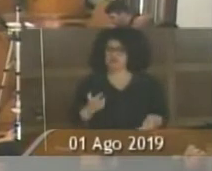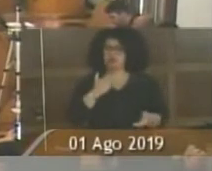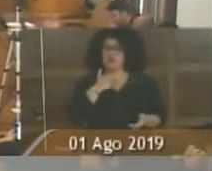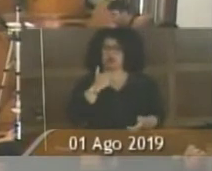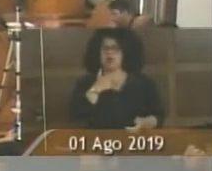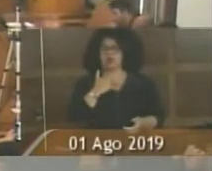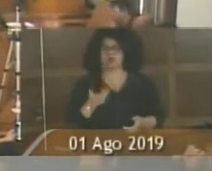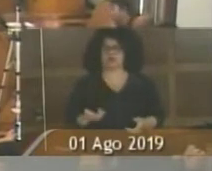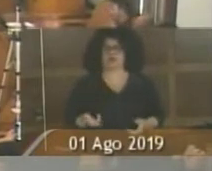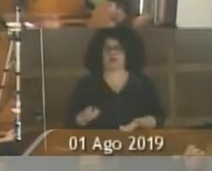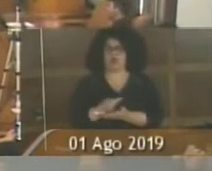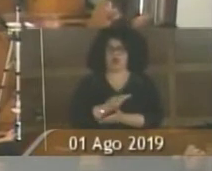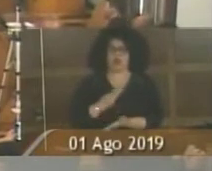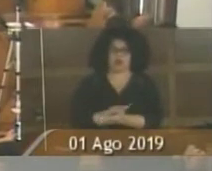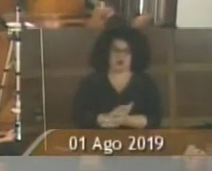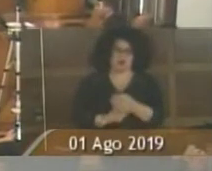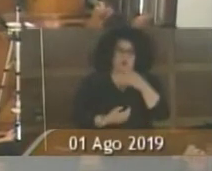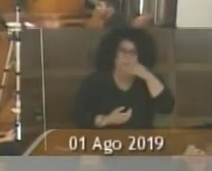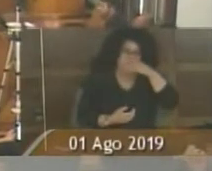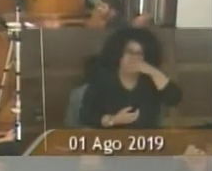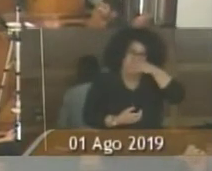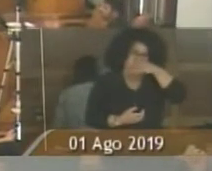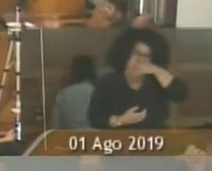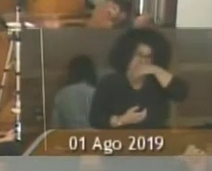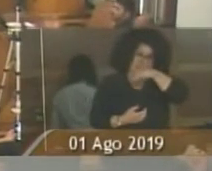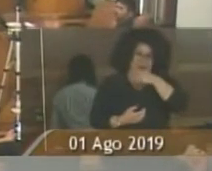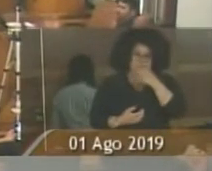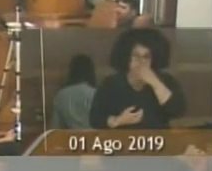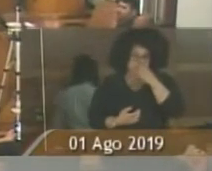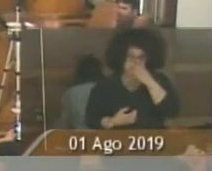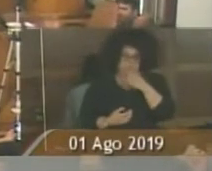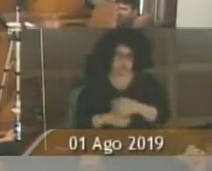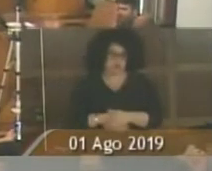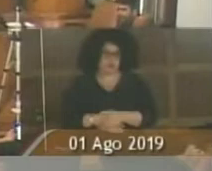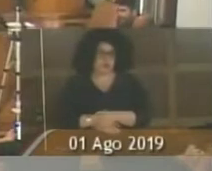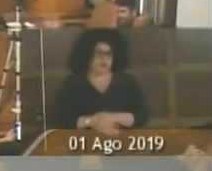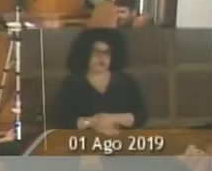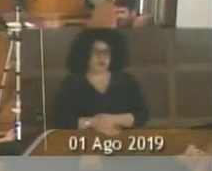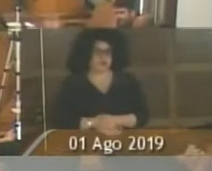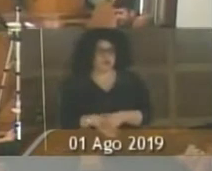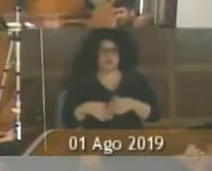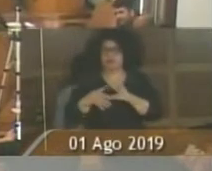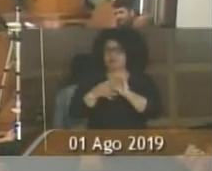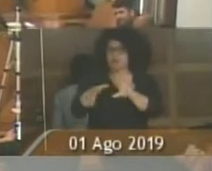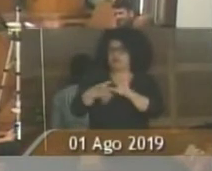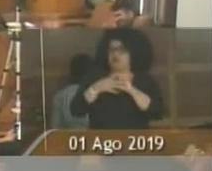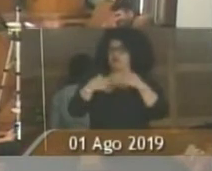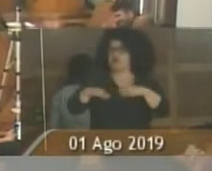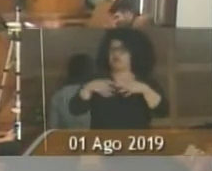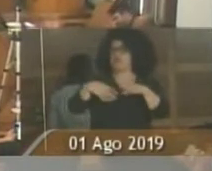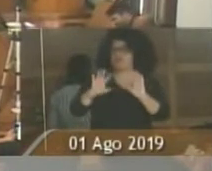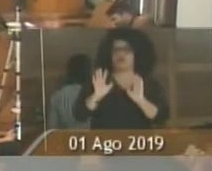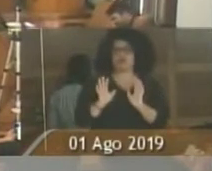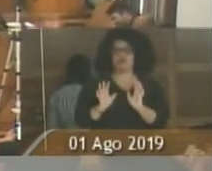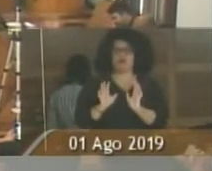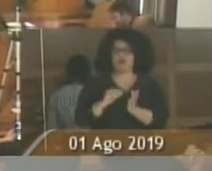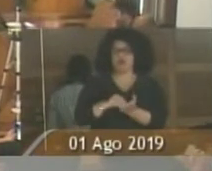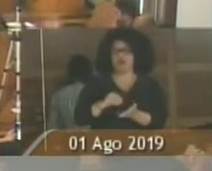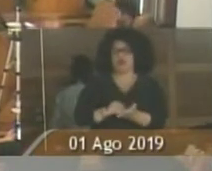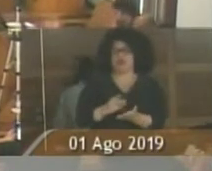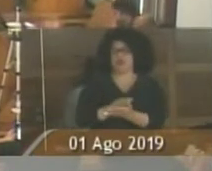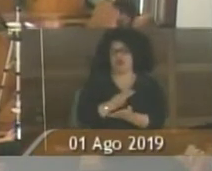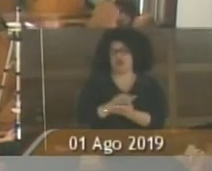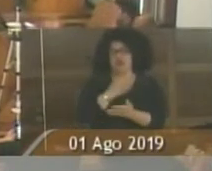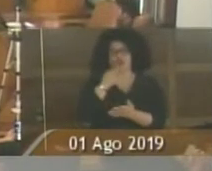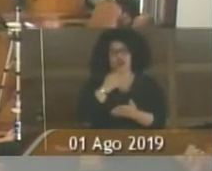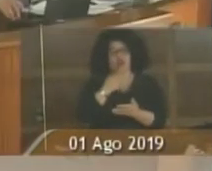Bracuí. Então, assim, deixaram fazer. Deixaram fazer. Houve falha dos secretários. Agora quer derrubar? Eu